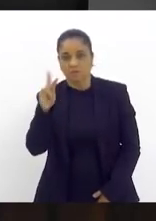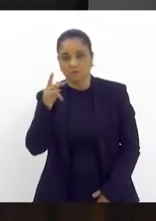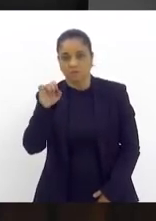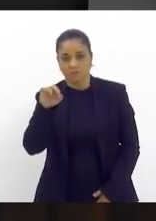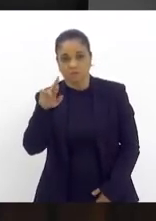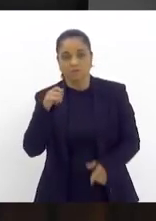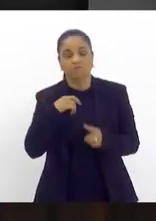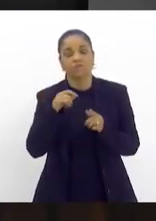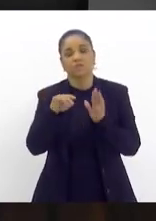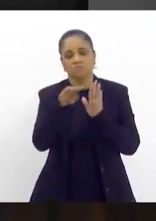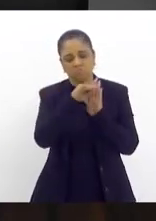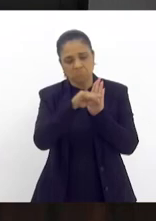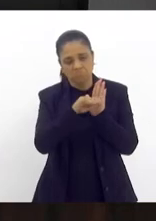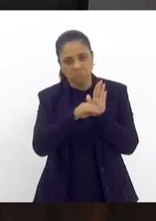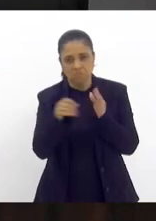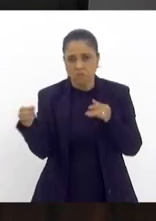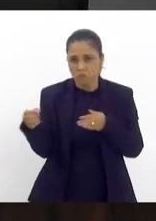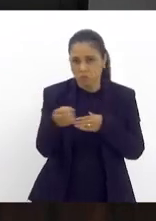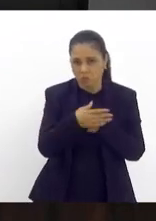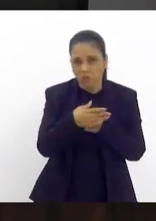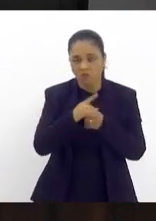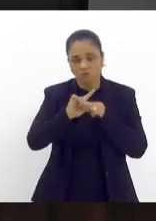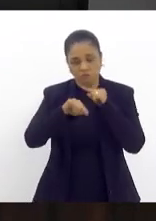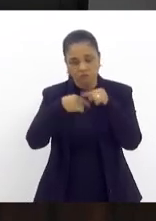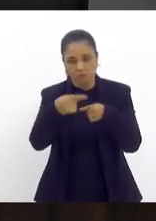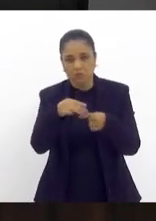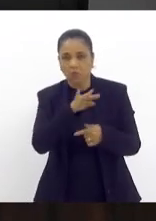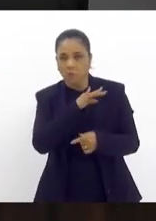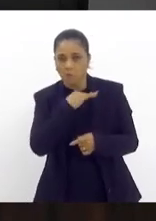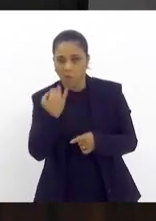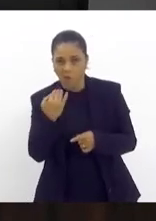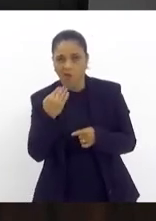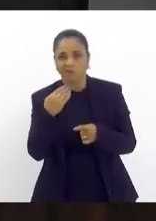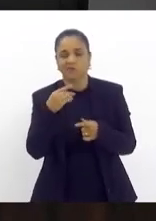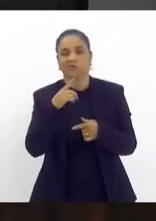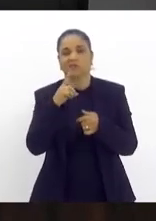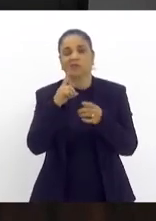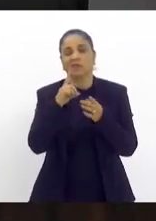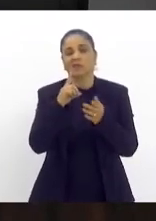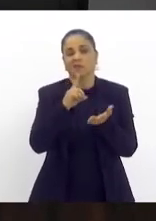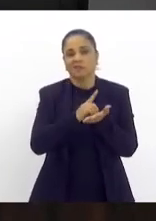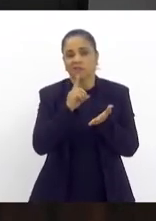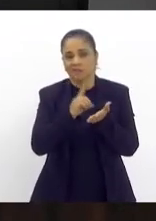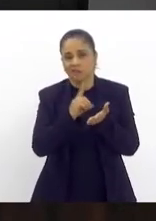critérios para promoção pós-morte constante no decreto número